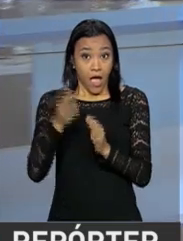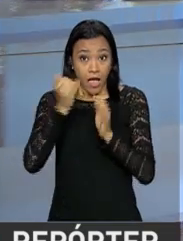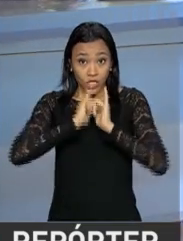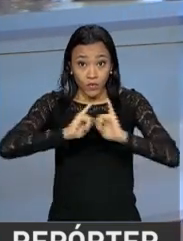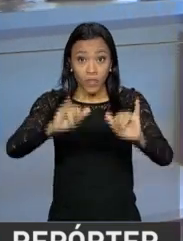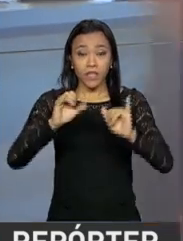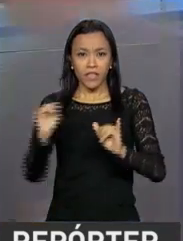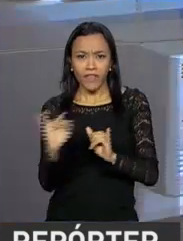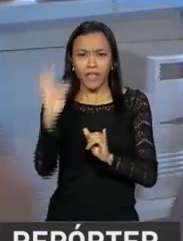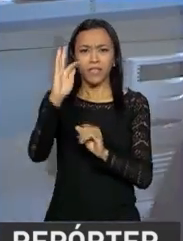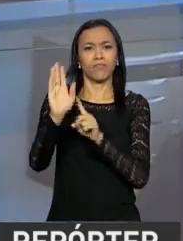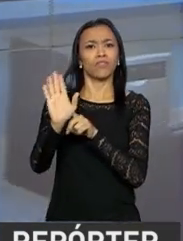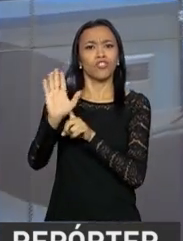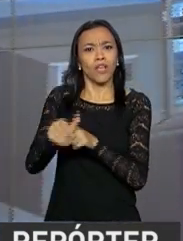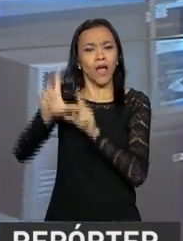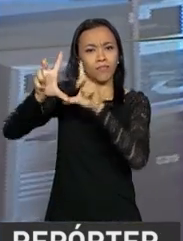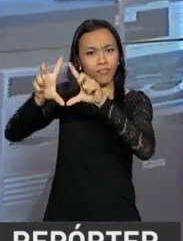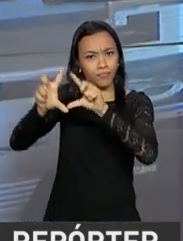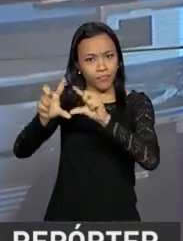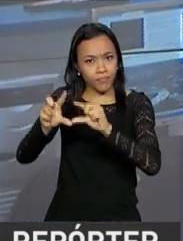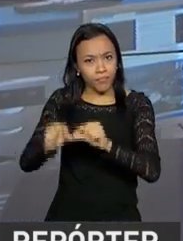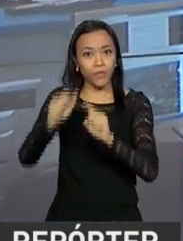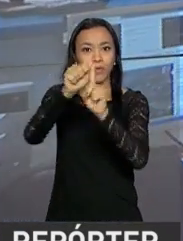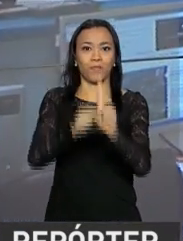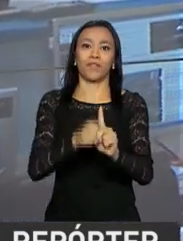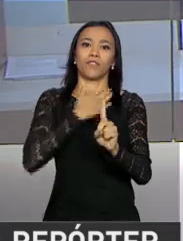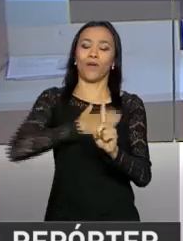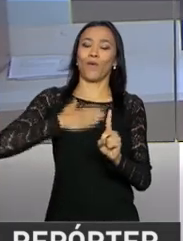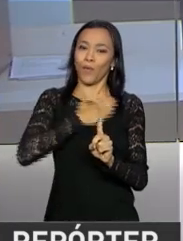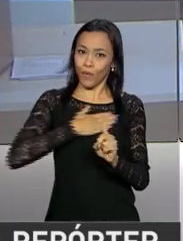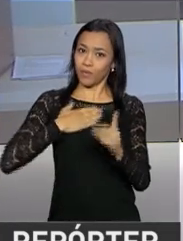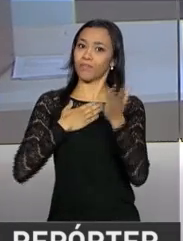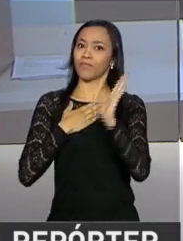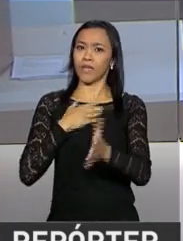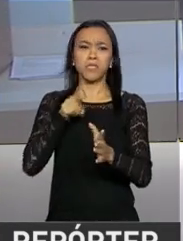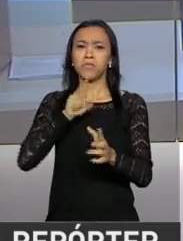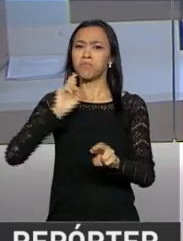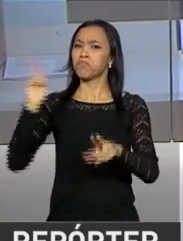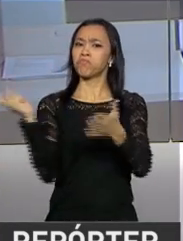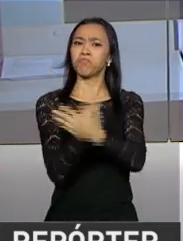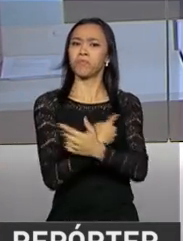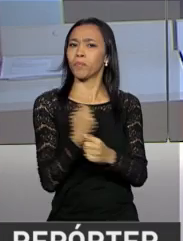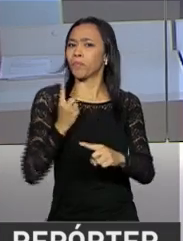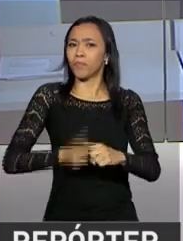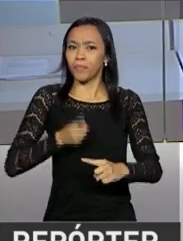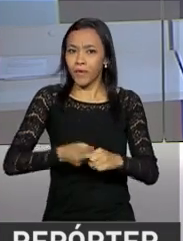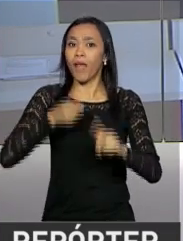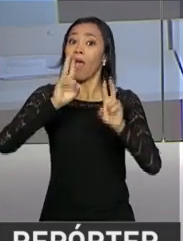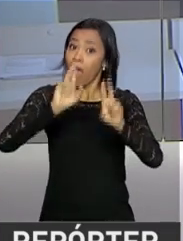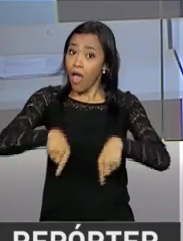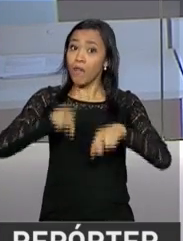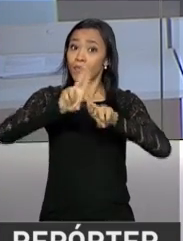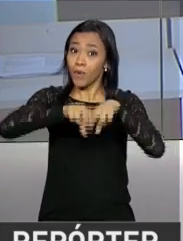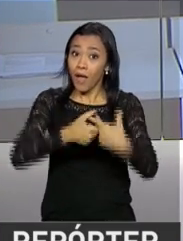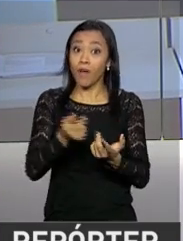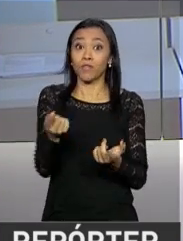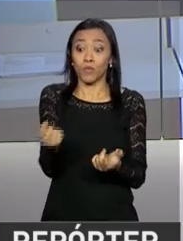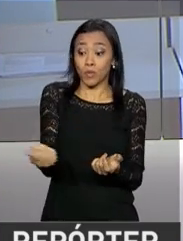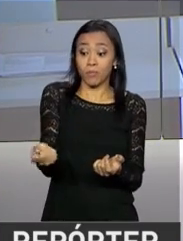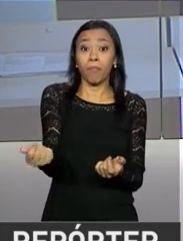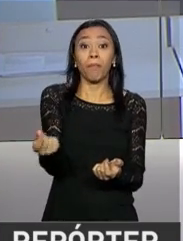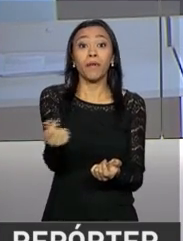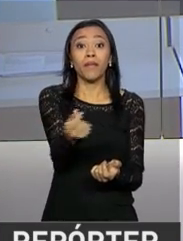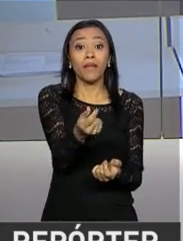oficial desacelerou agora, no mês de agosto. Isso se deve principalmente pela alta menos acentuada dos preços